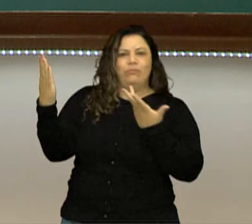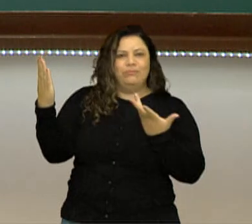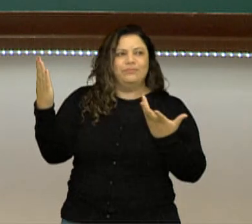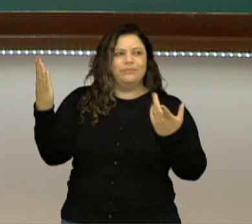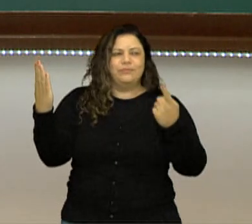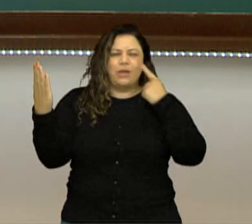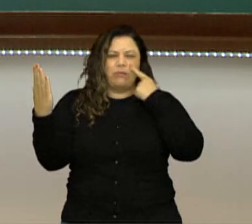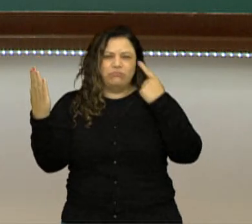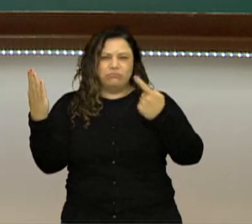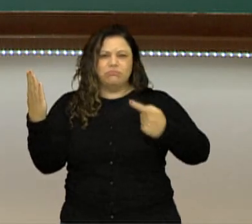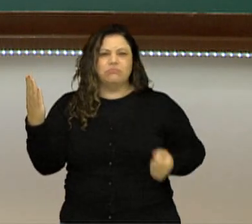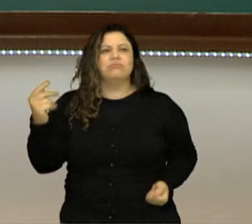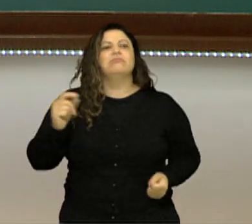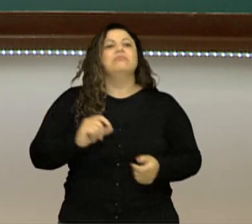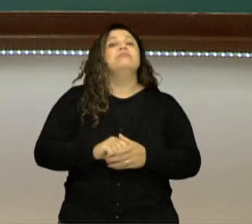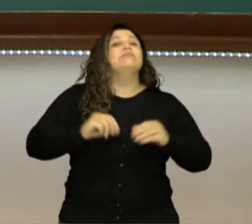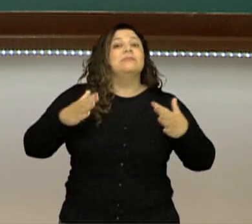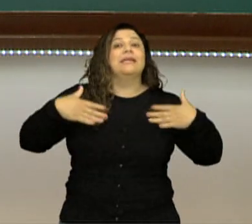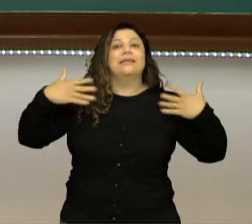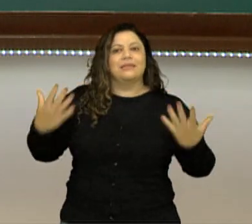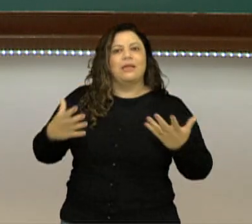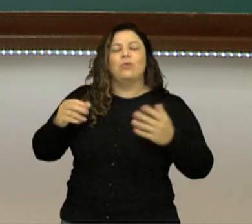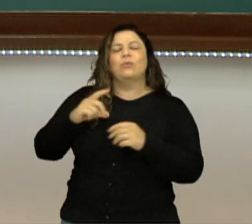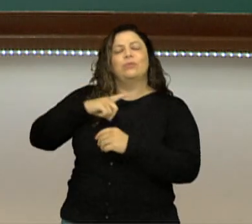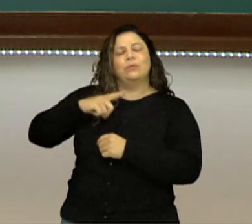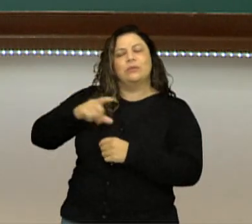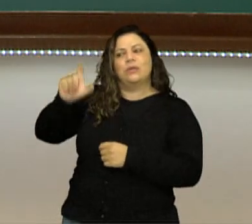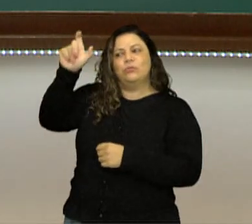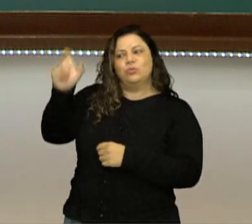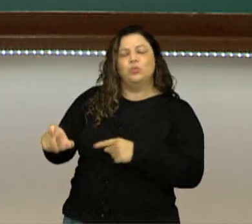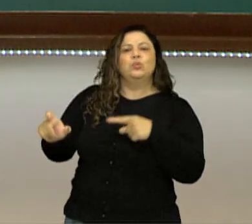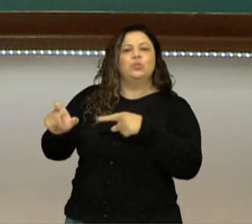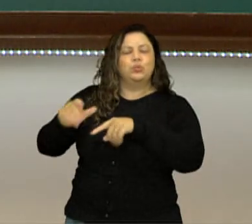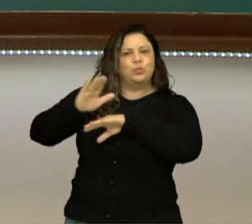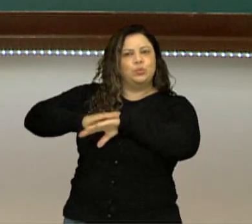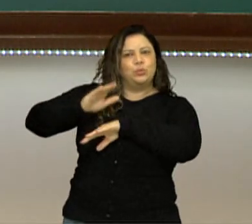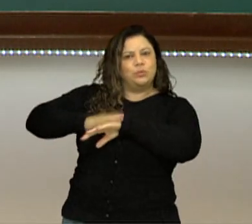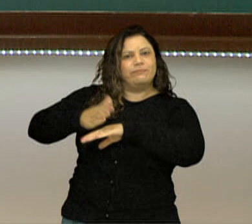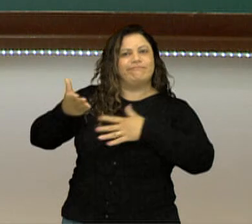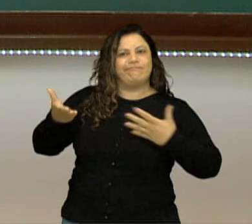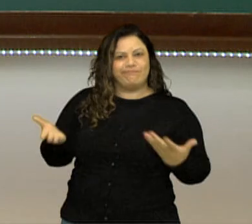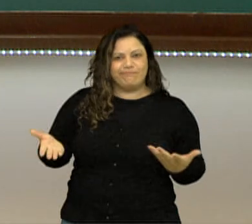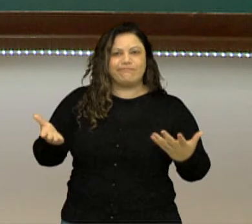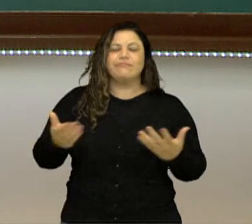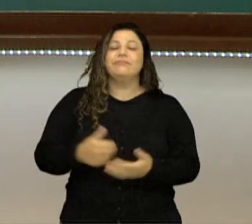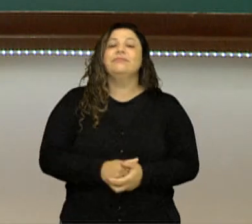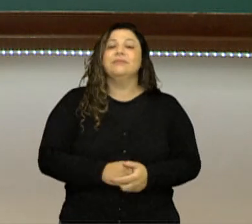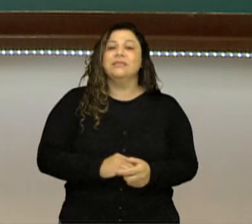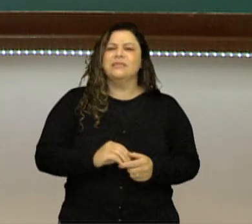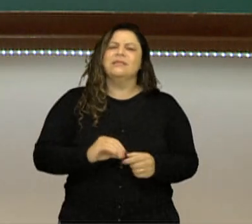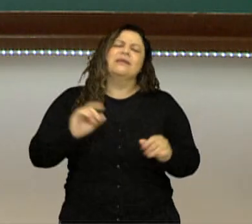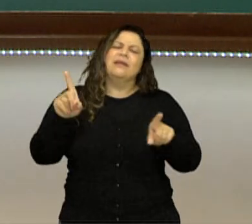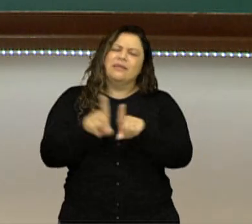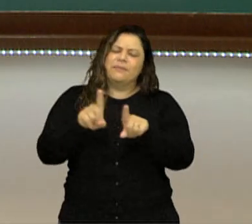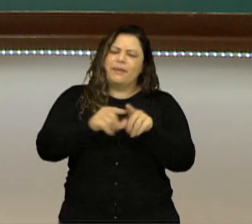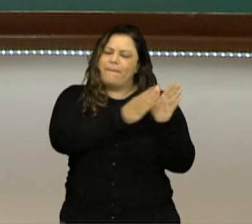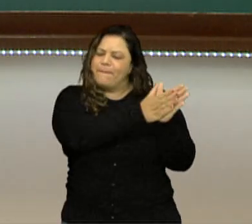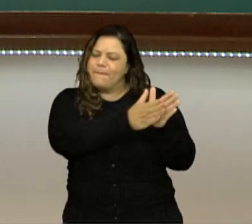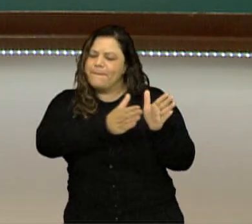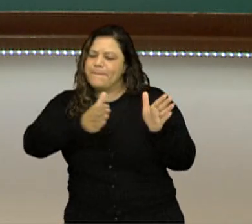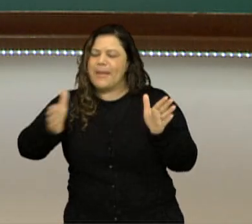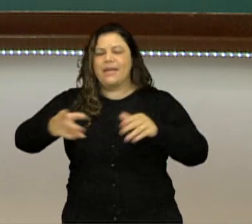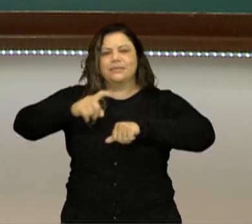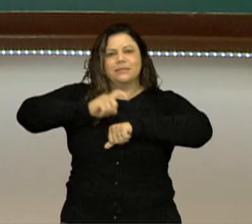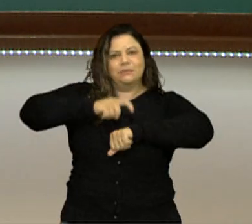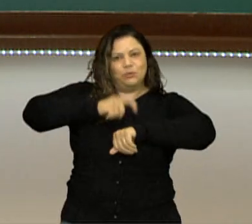ó, teu olho aí. Então, eu tenho um sujeito que faz e um sujeito que o sujeito que faz e sofre ação ao mesmo tempo, né?